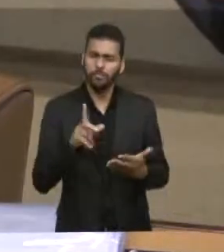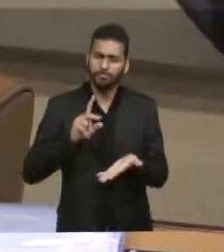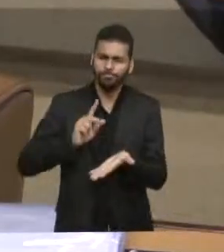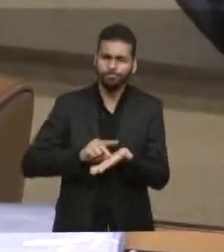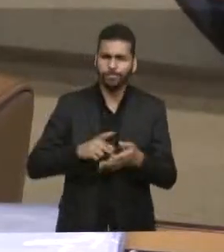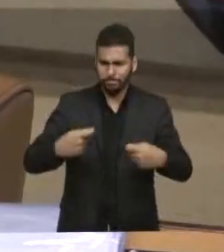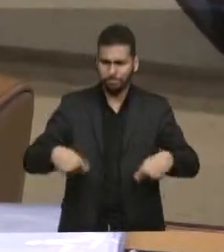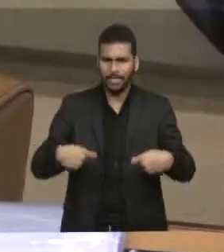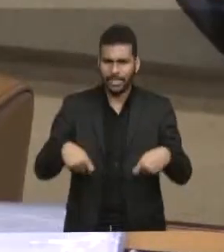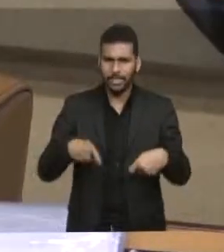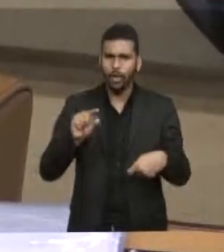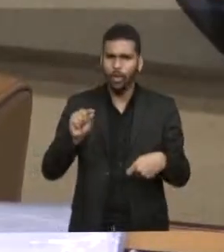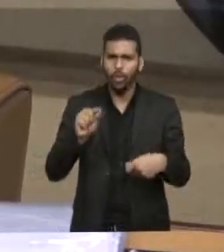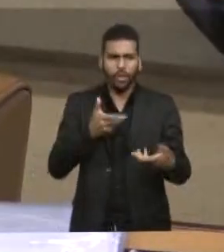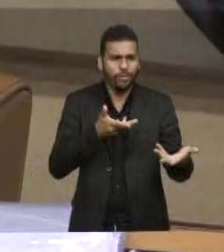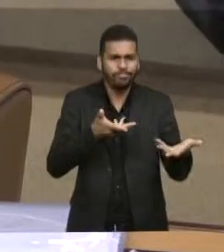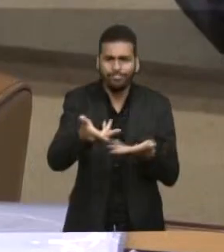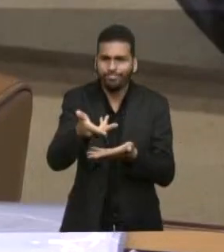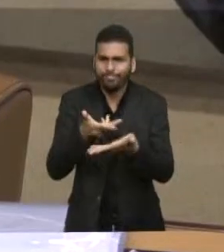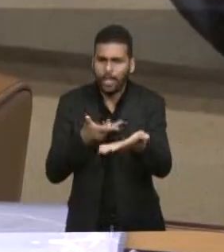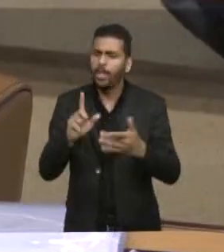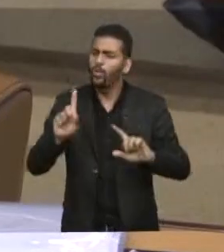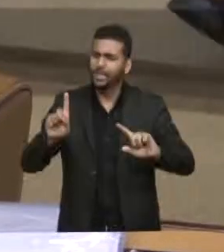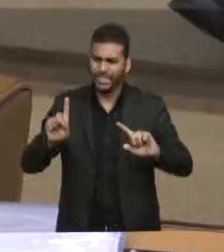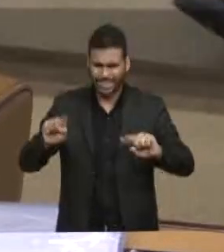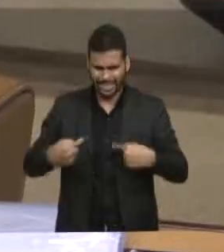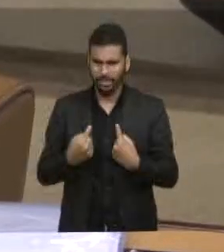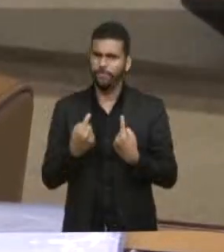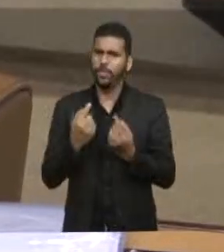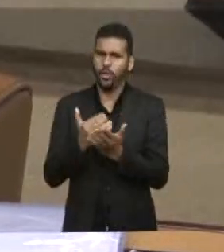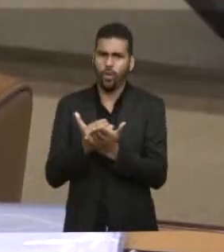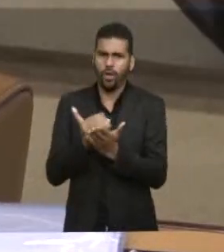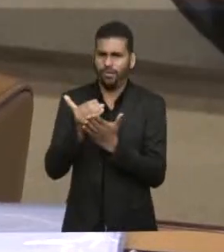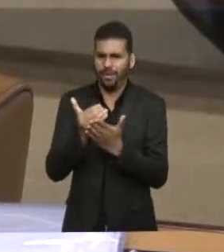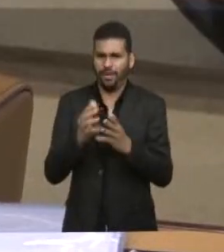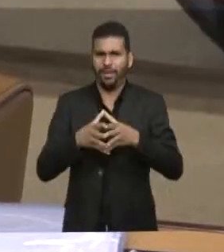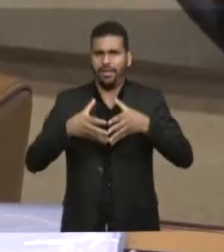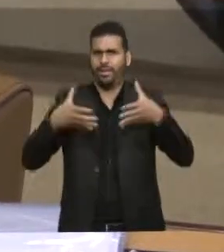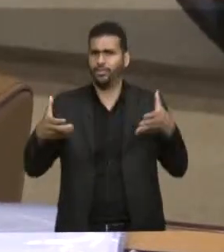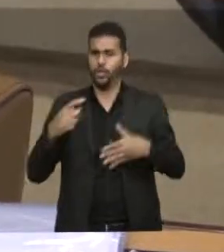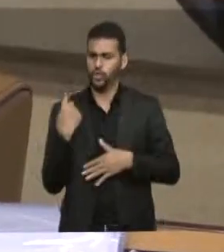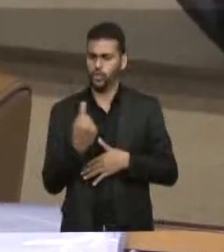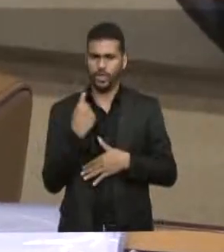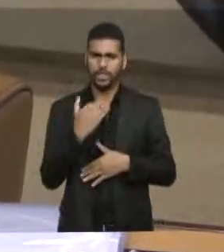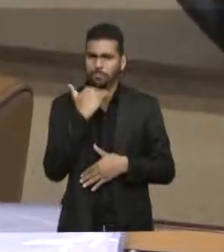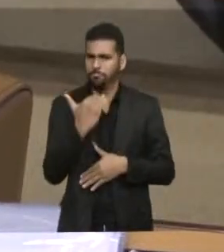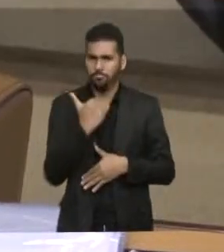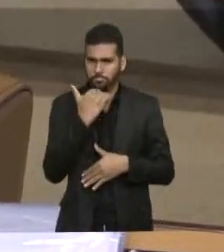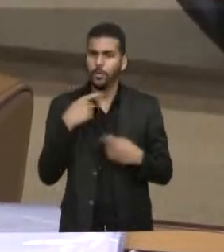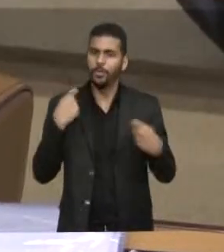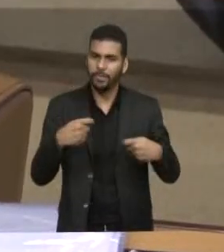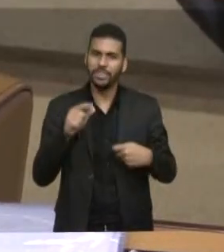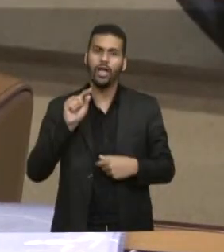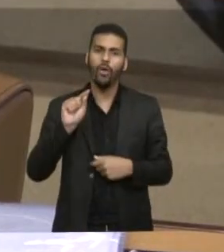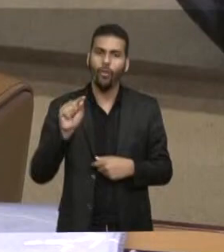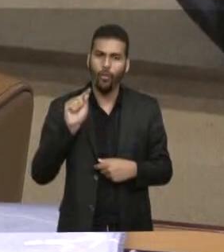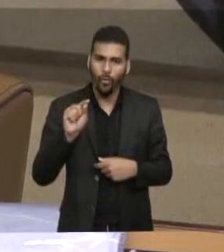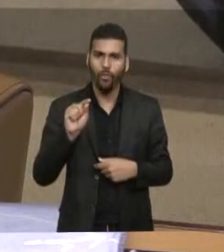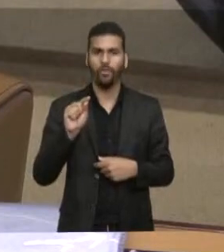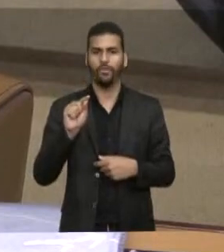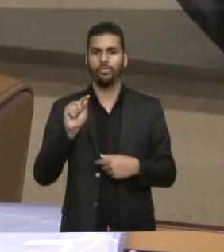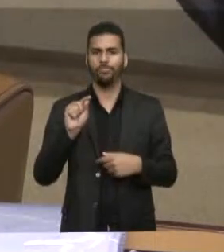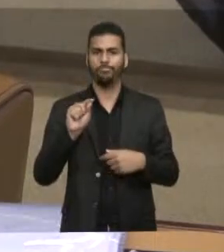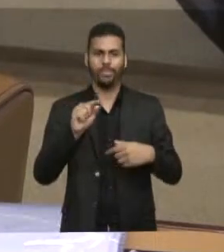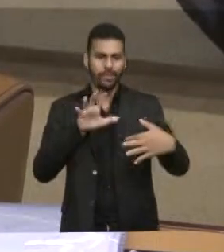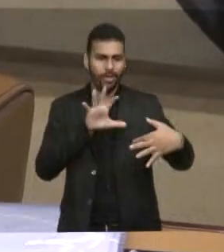haja uma interação porque é Um Desafio tão grande que ninguém fará sozinho é preciso que haja essa